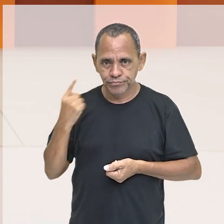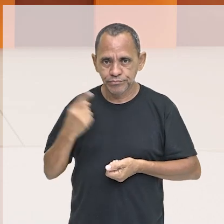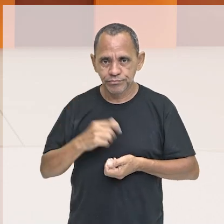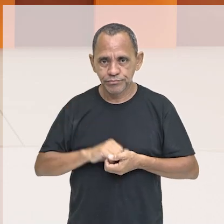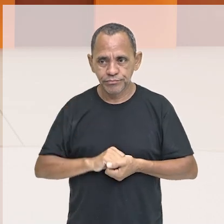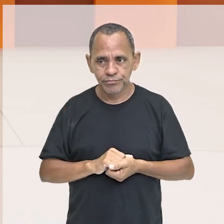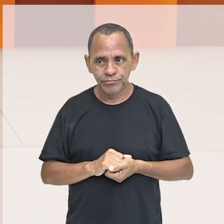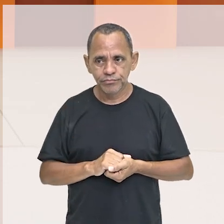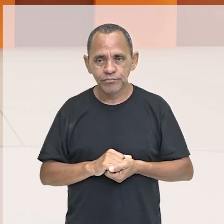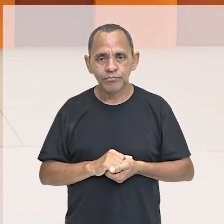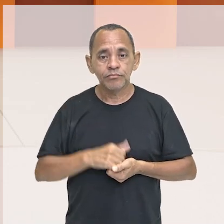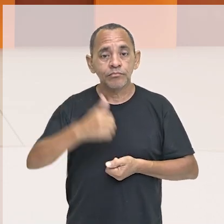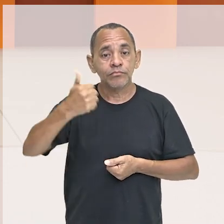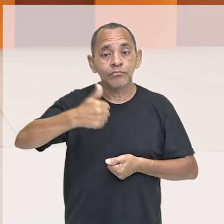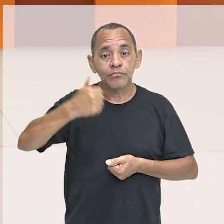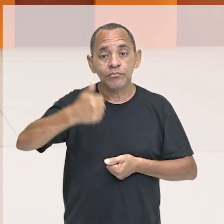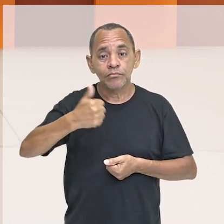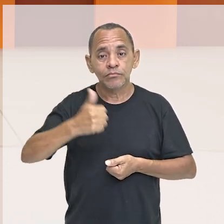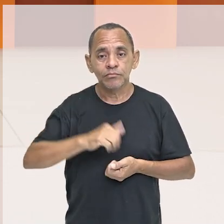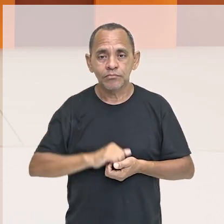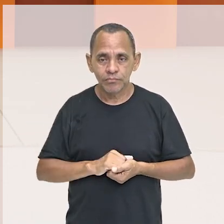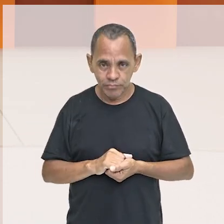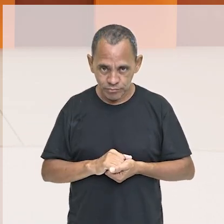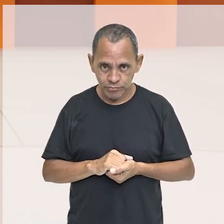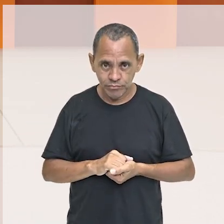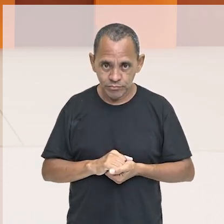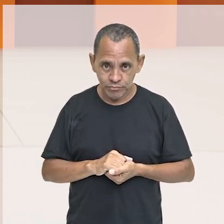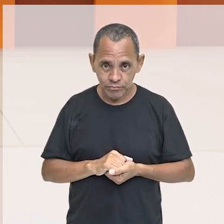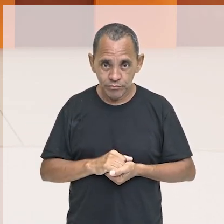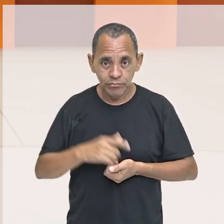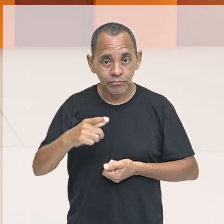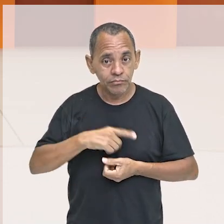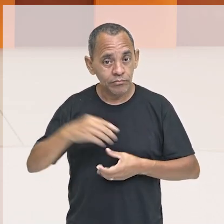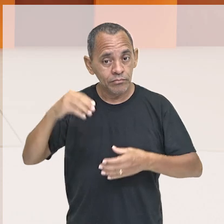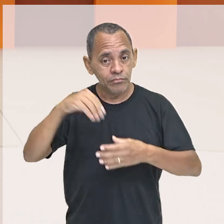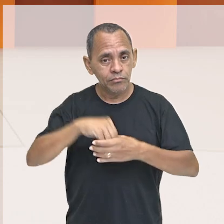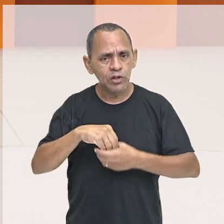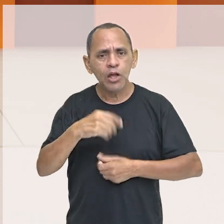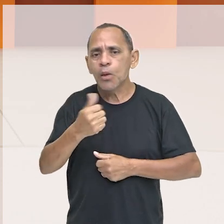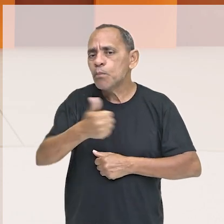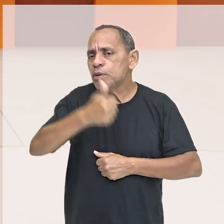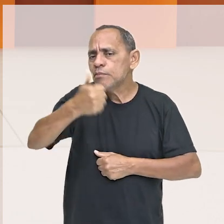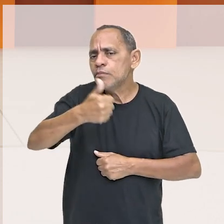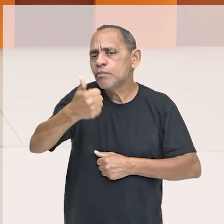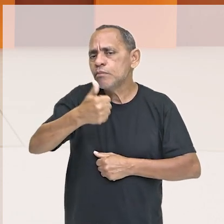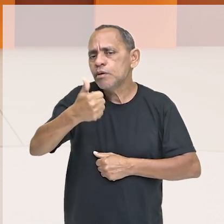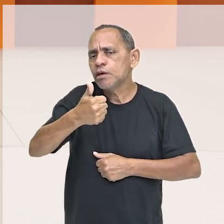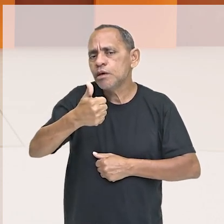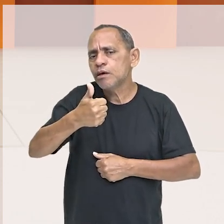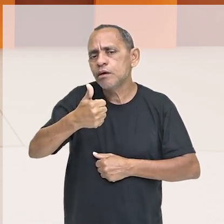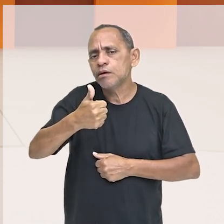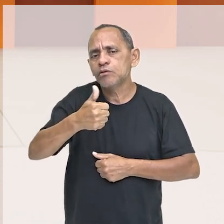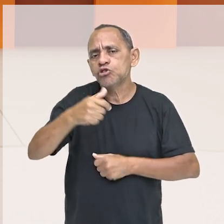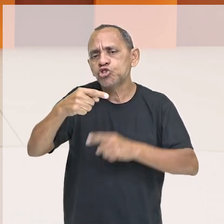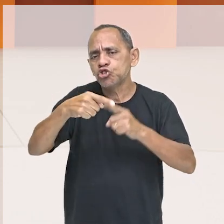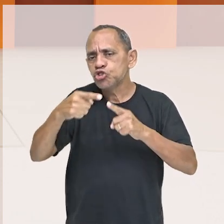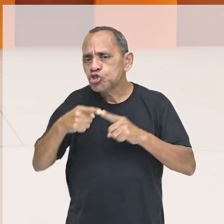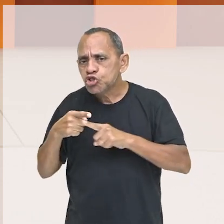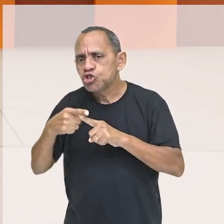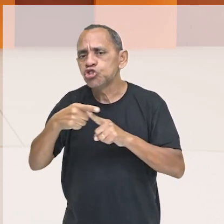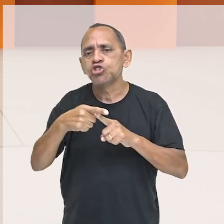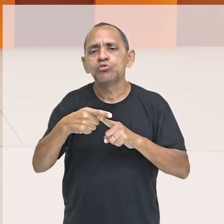Veja, ela consiste na primeira espécie de socialização que os indivíduos,